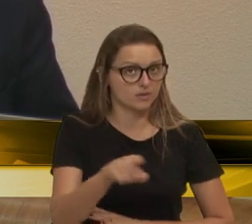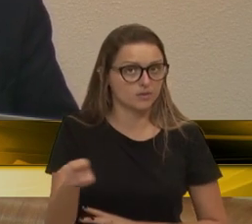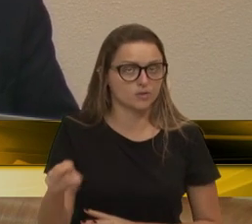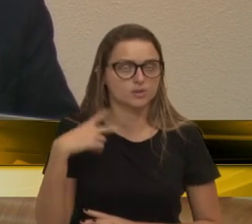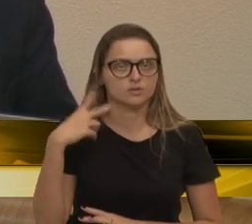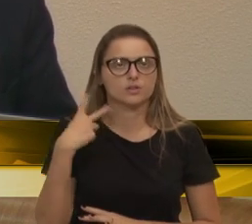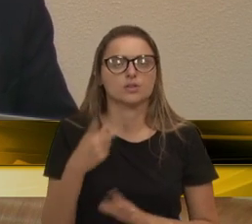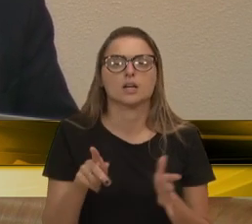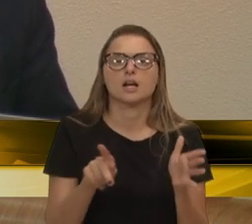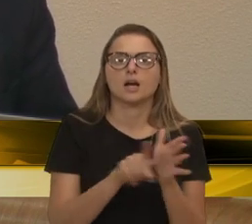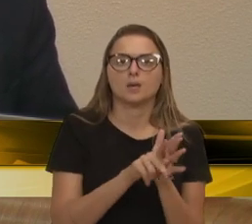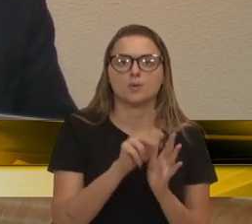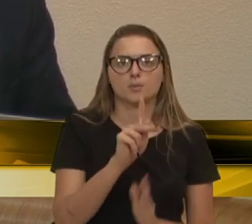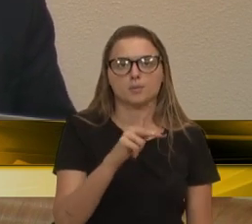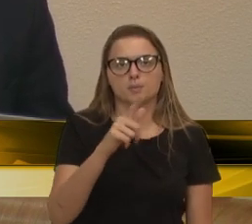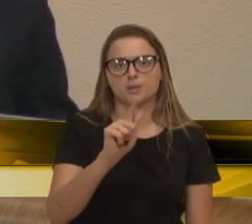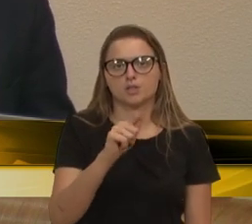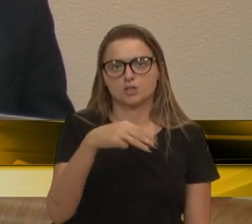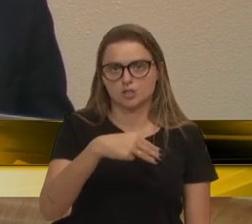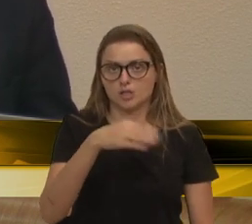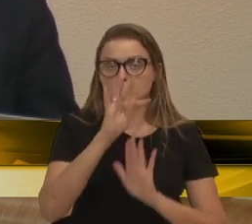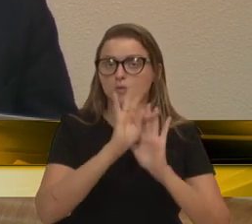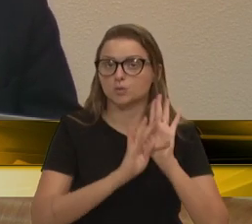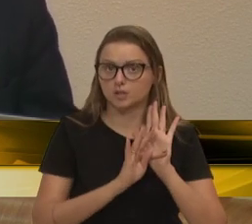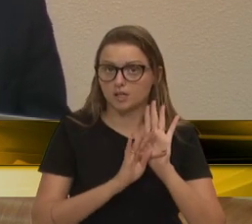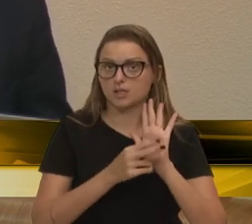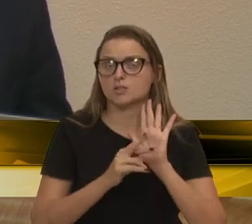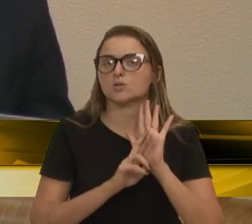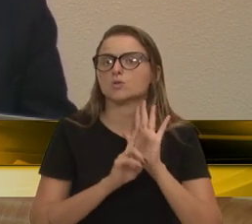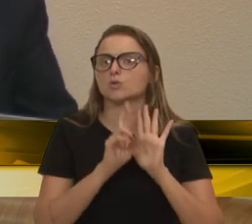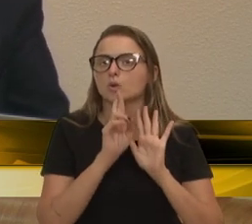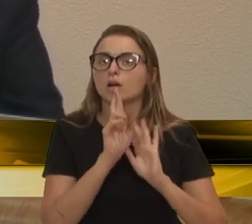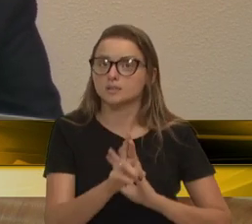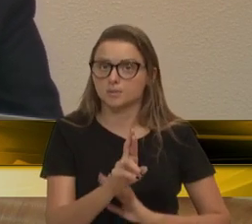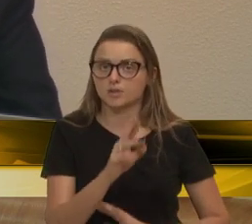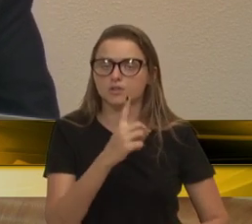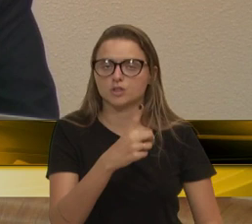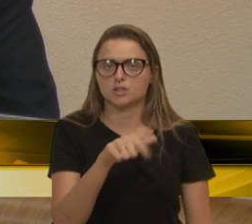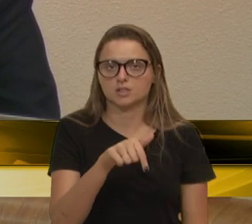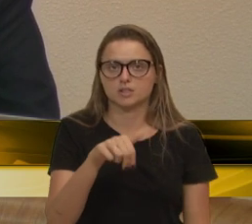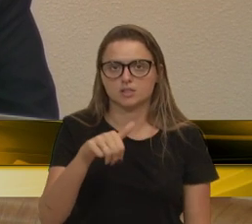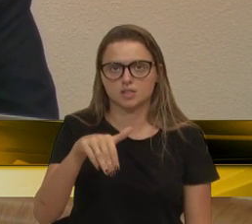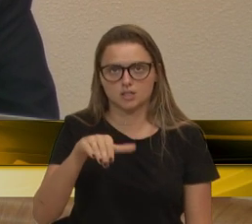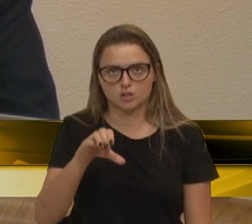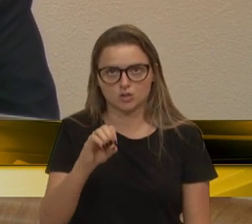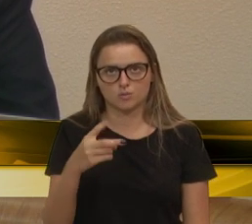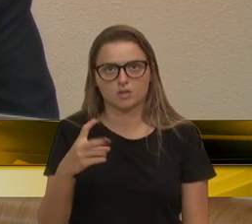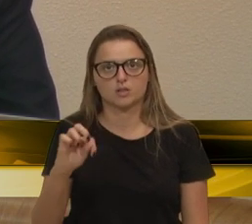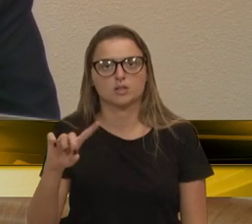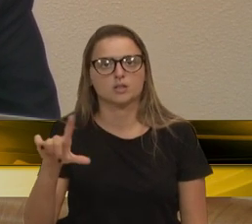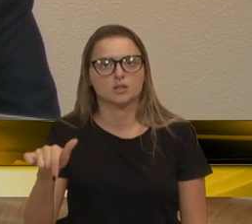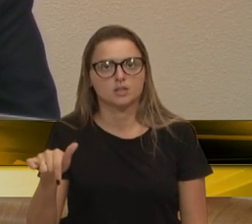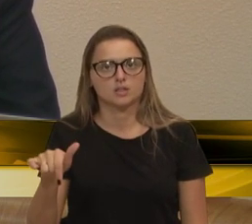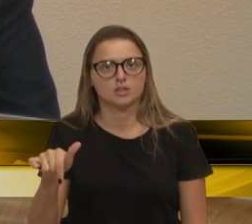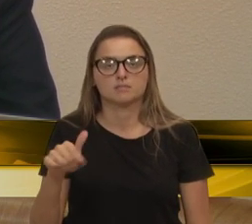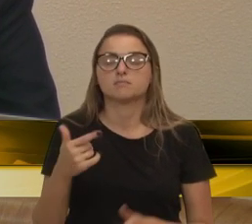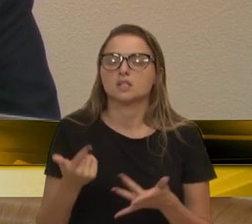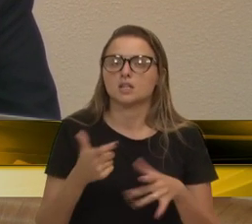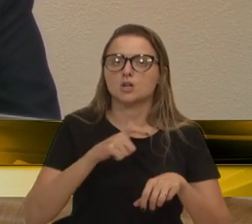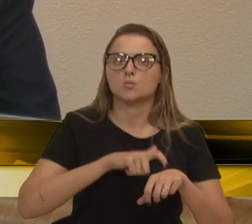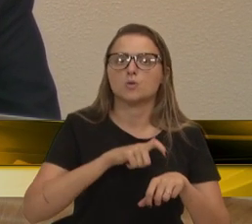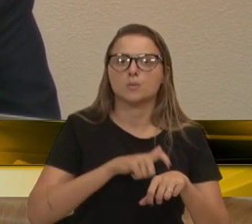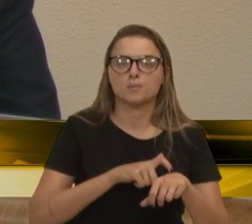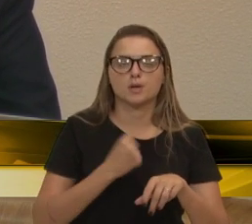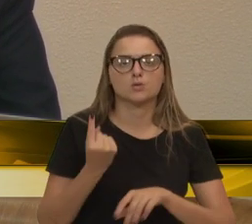a própria PGM, no corpo da petição formulada em 17 de maio de 2017, em momento de